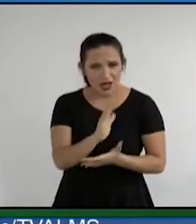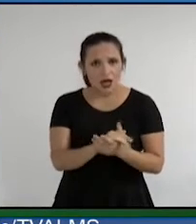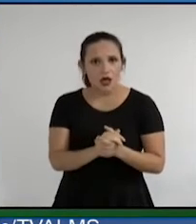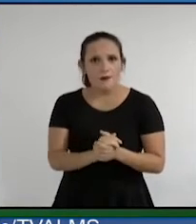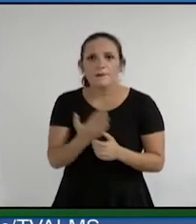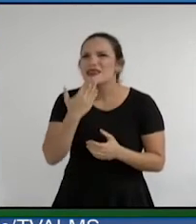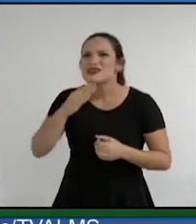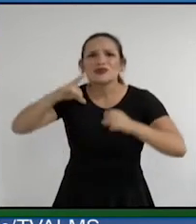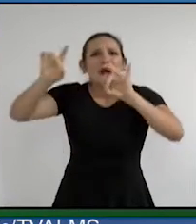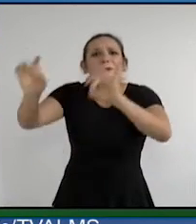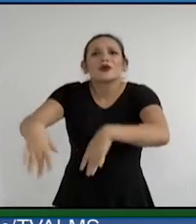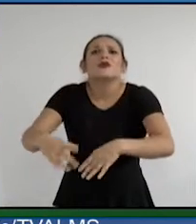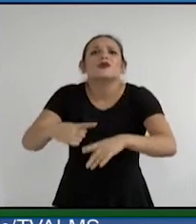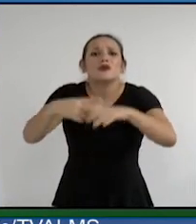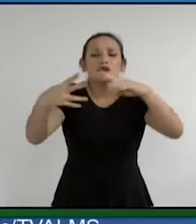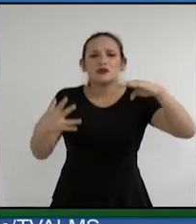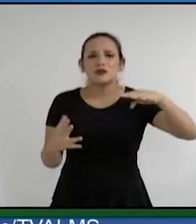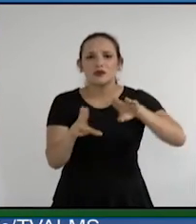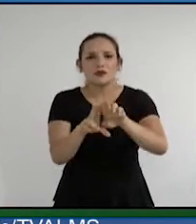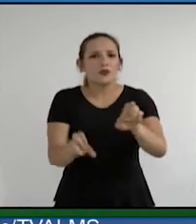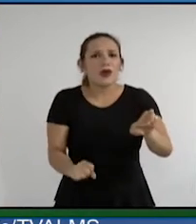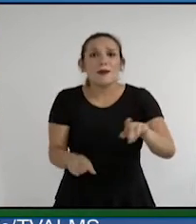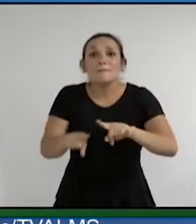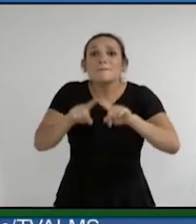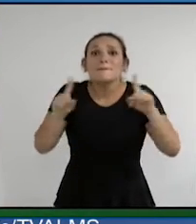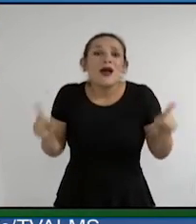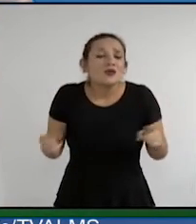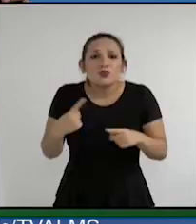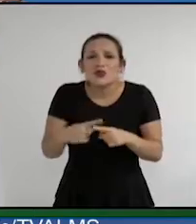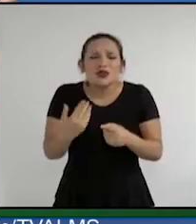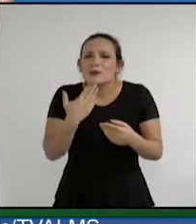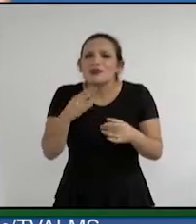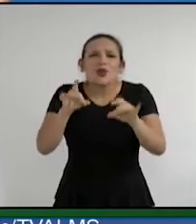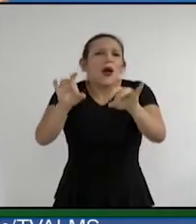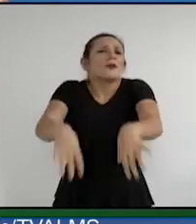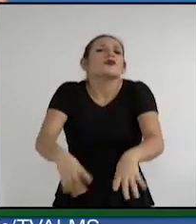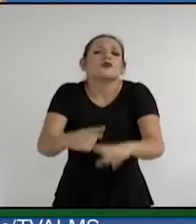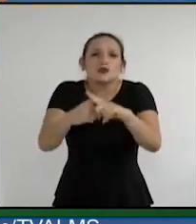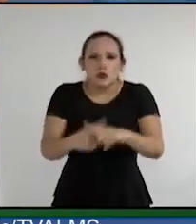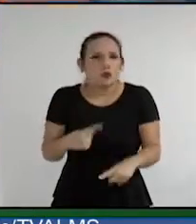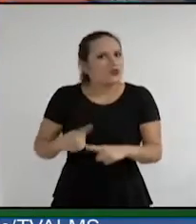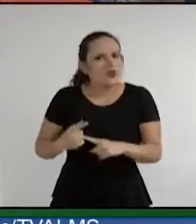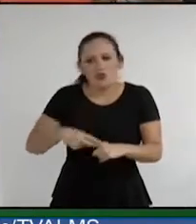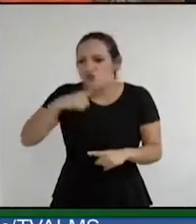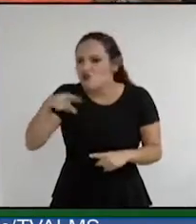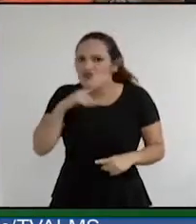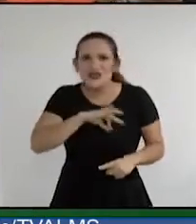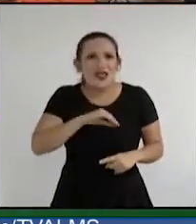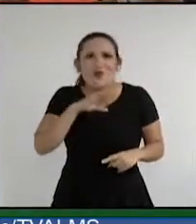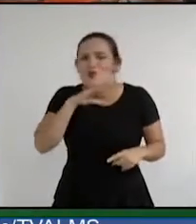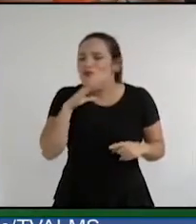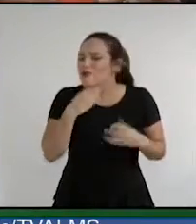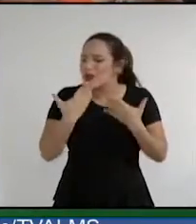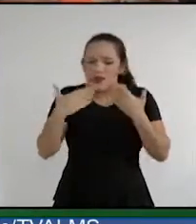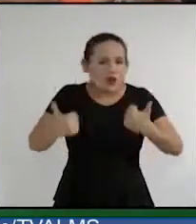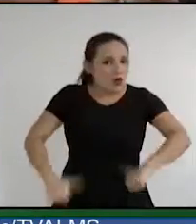UEMS? Não. Porque não tem as mínimas condições de trabalhar. Essa é a grande verdade. Outra